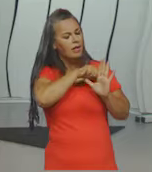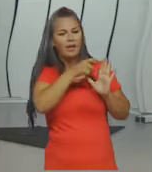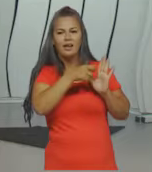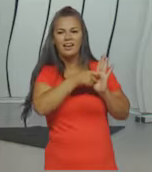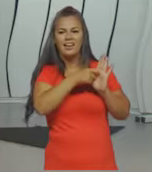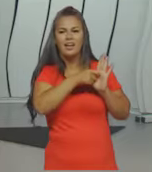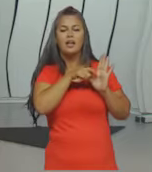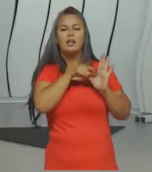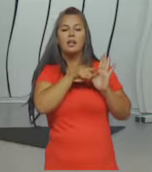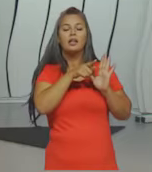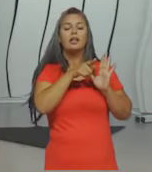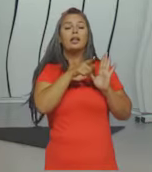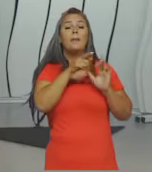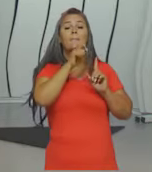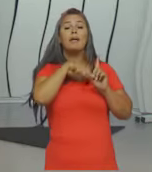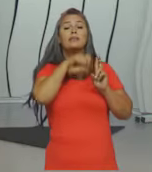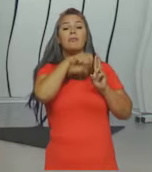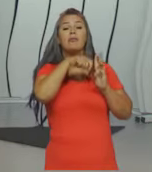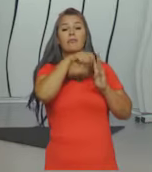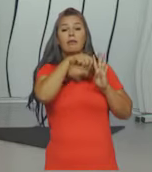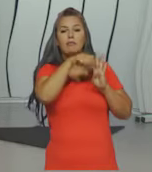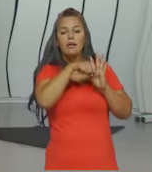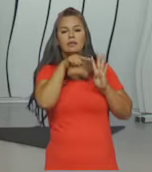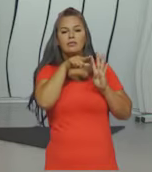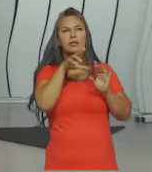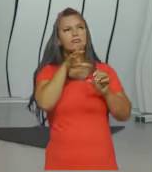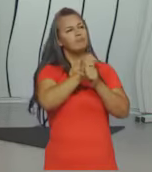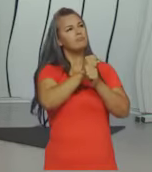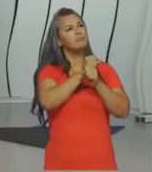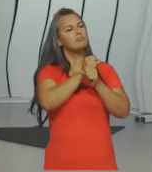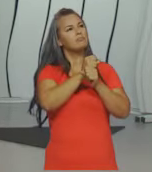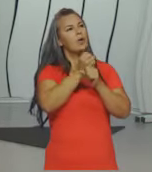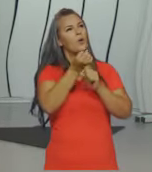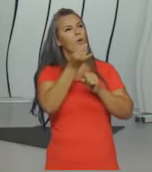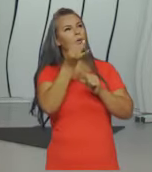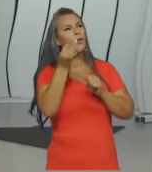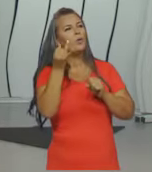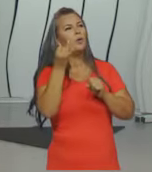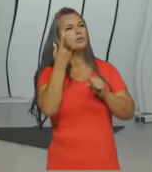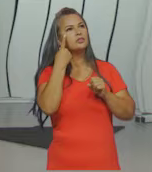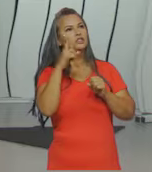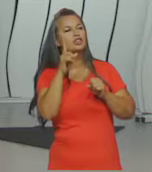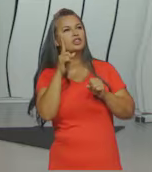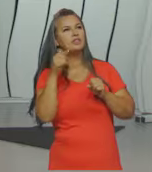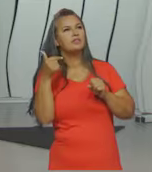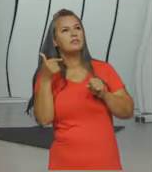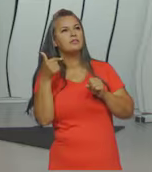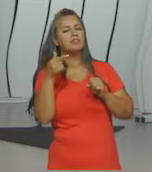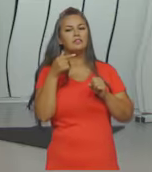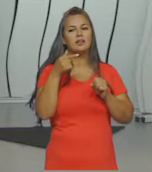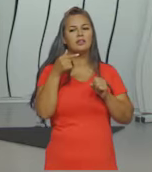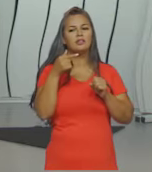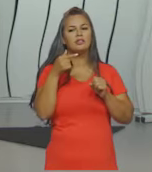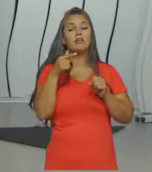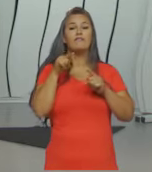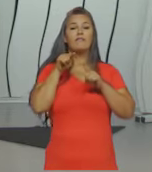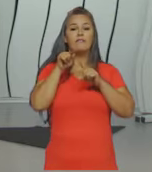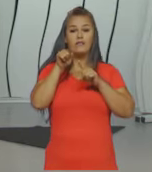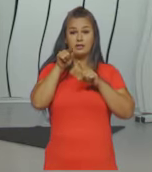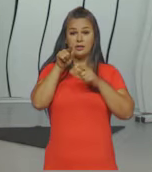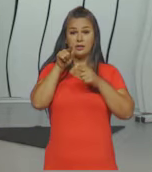média aí, tá? Por exemplo, menstruou 27, 28, 29, então seu ciclo é 27 dias. Você vai subtrair